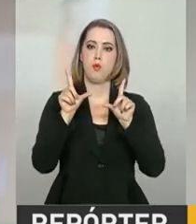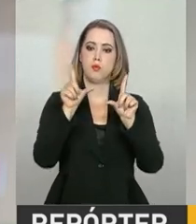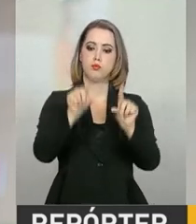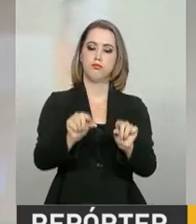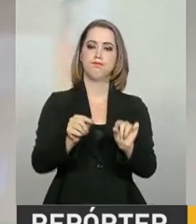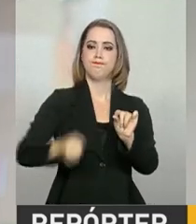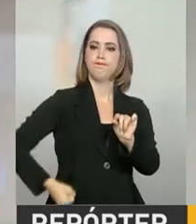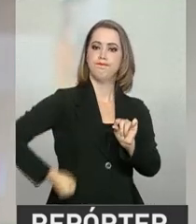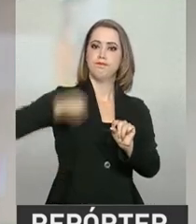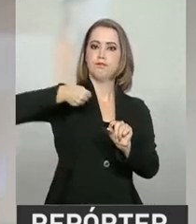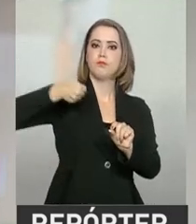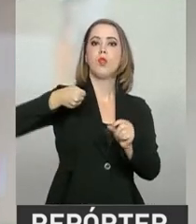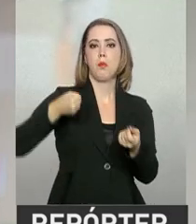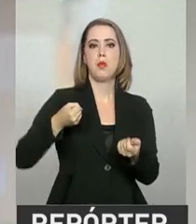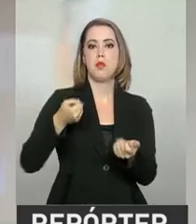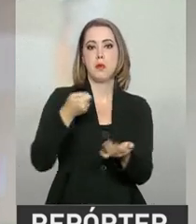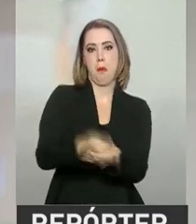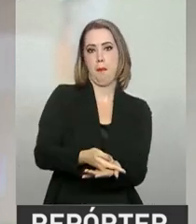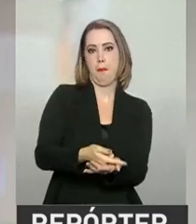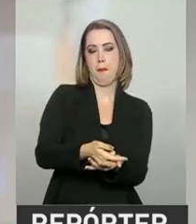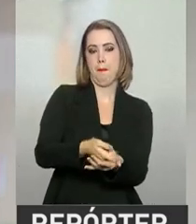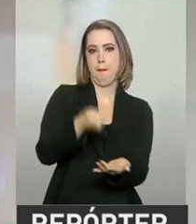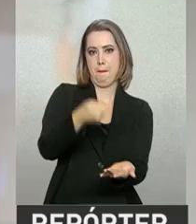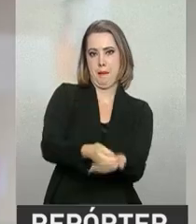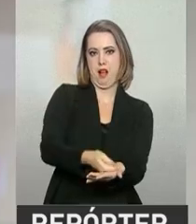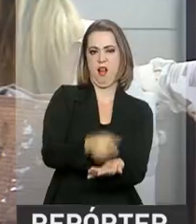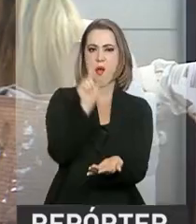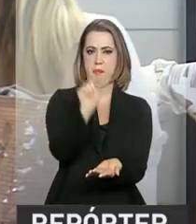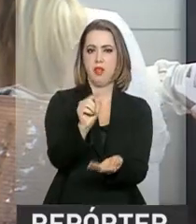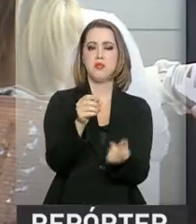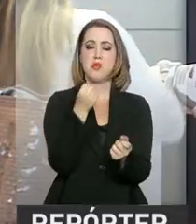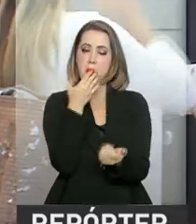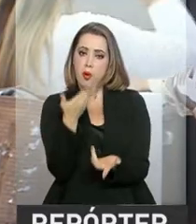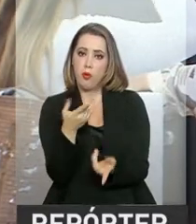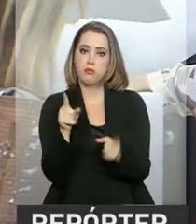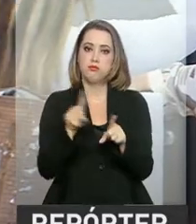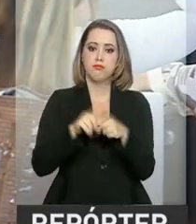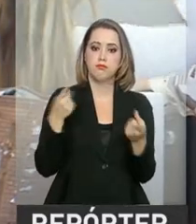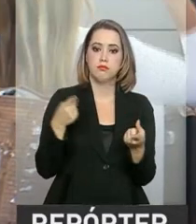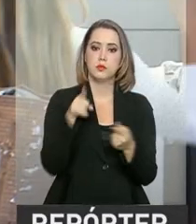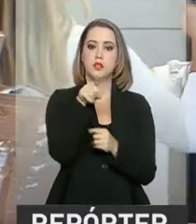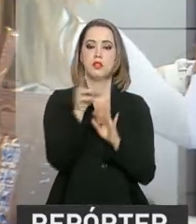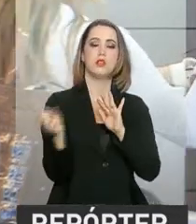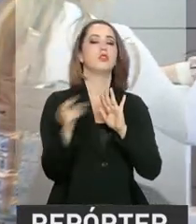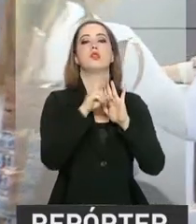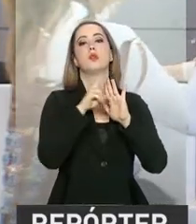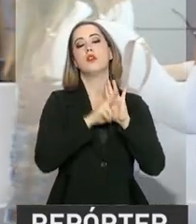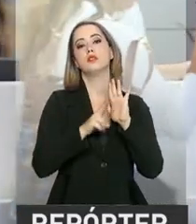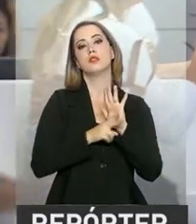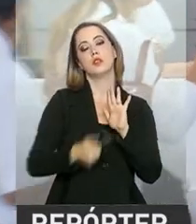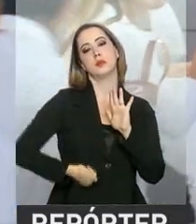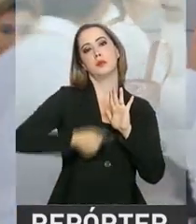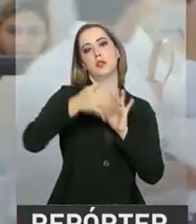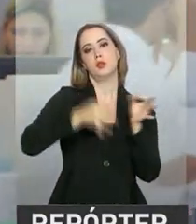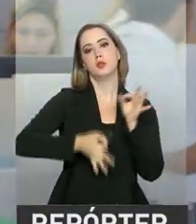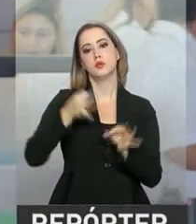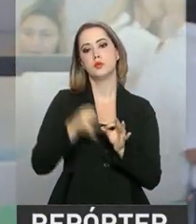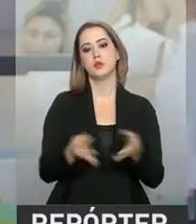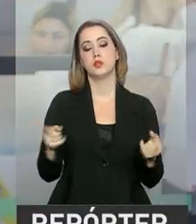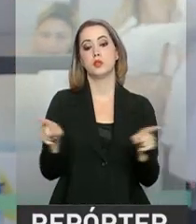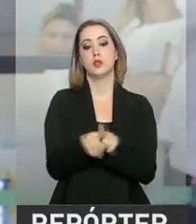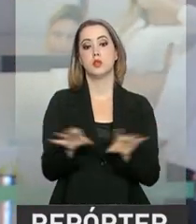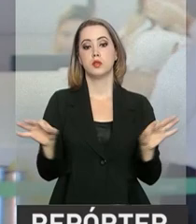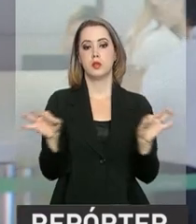bagagem e pagar menos na tarifa, é uma boa opção. E para deixar as regras mais justas para os usuários, a ANAC determinou o fim